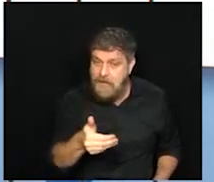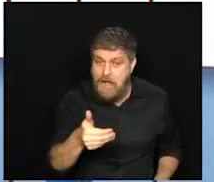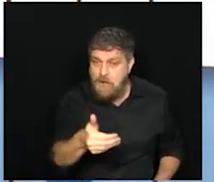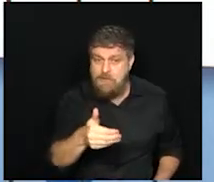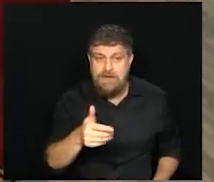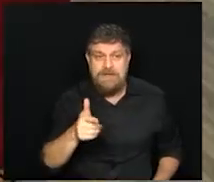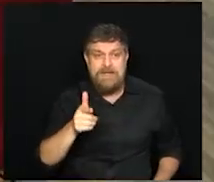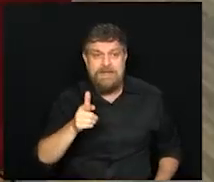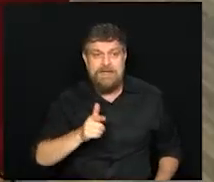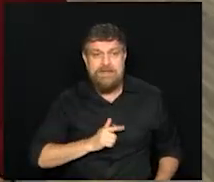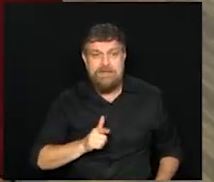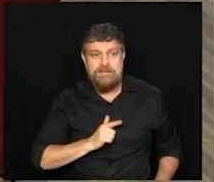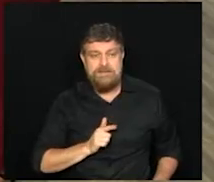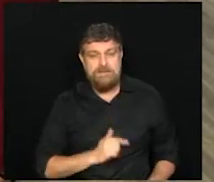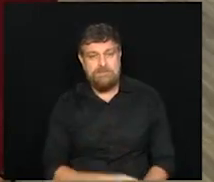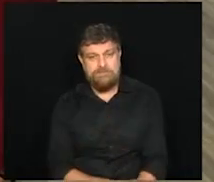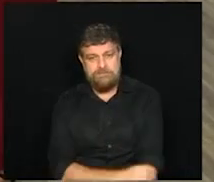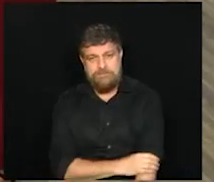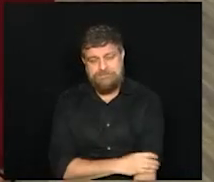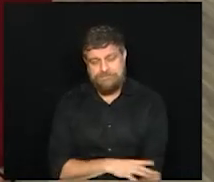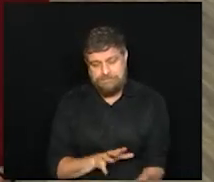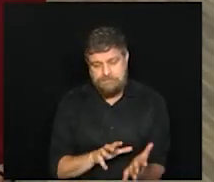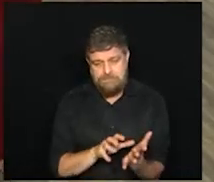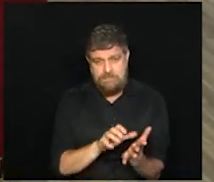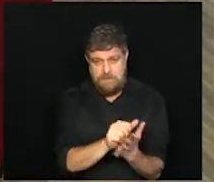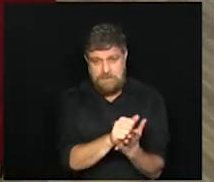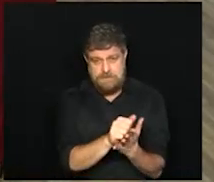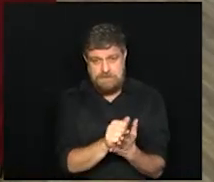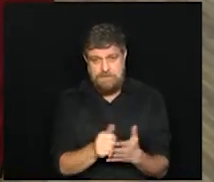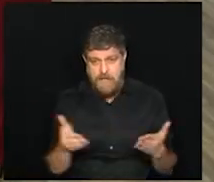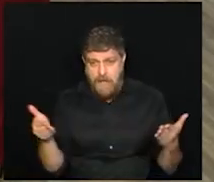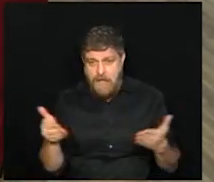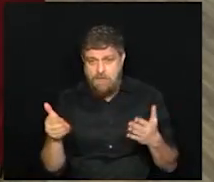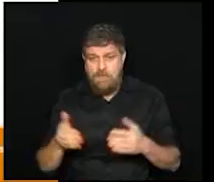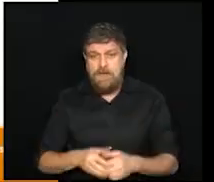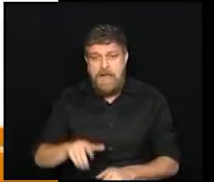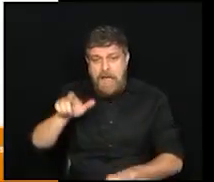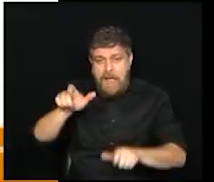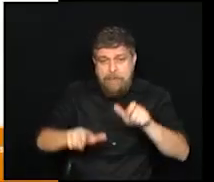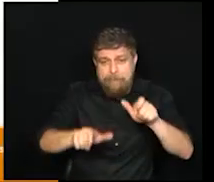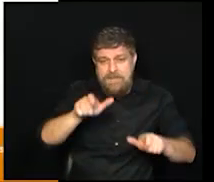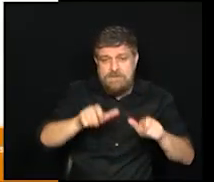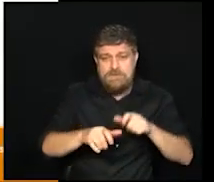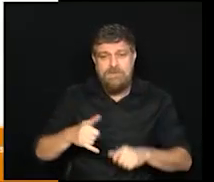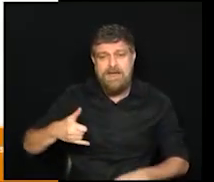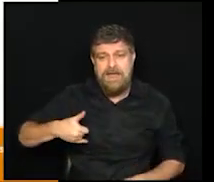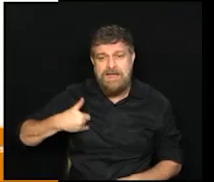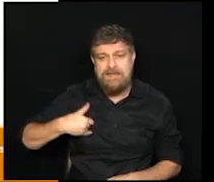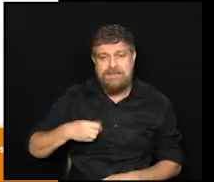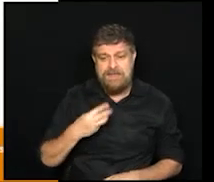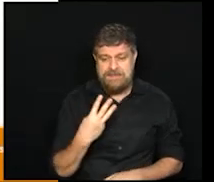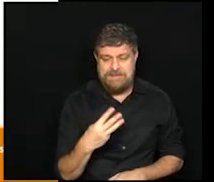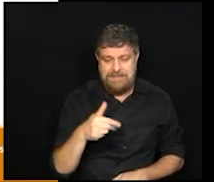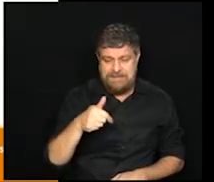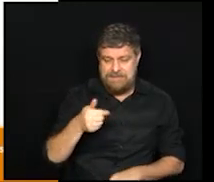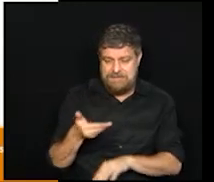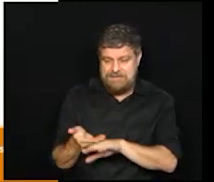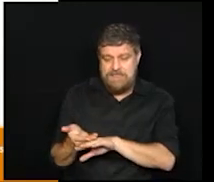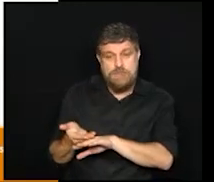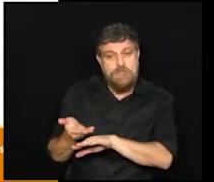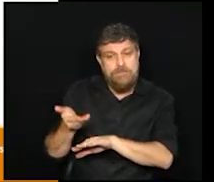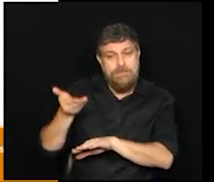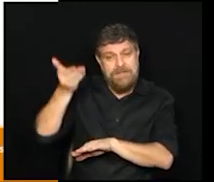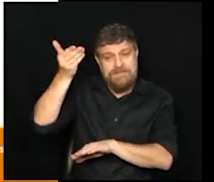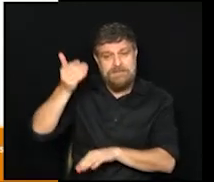e temos aqui o agendamento, nesse momento, aberto para as pessoas acima de 37 anos, e a gente